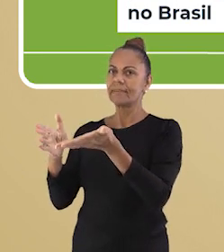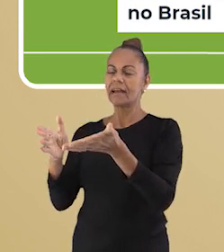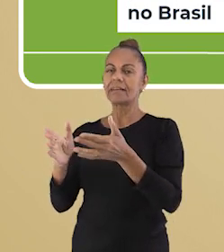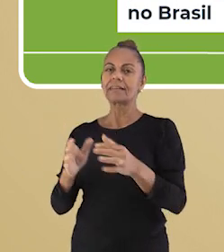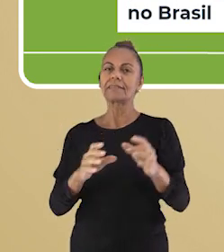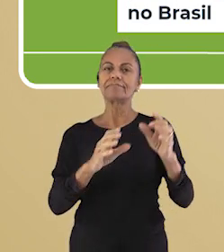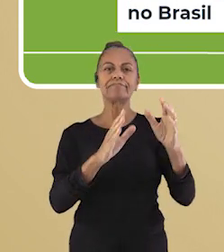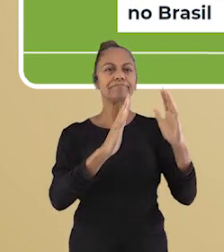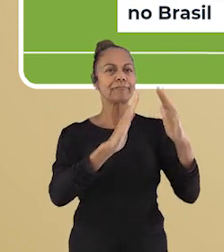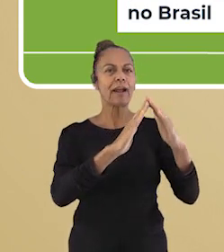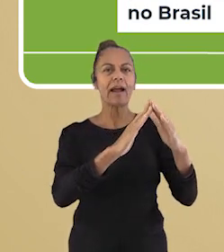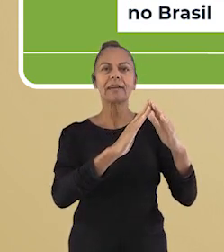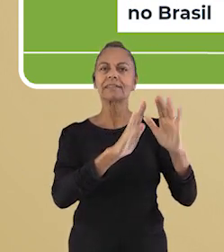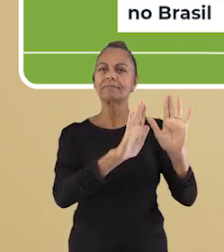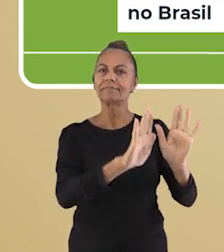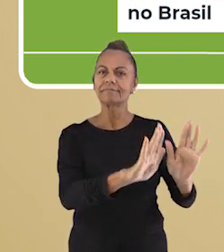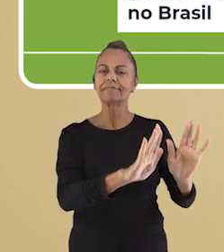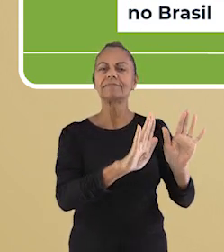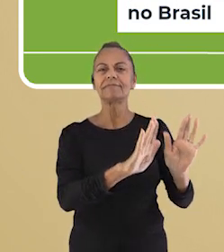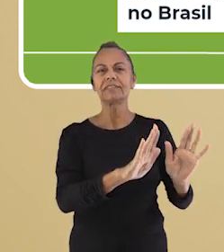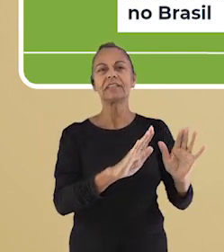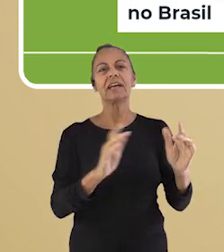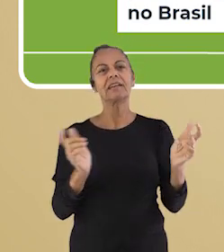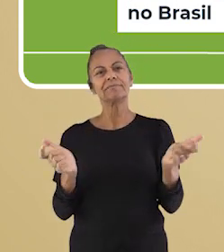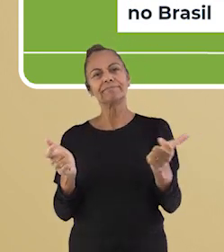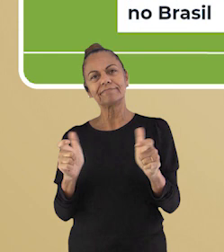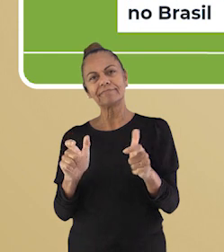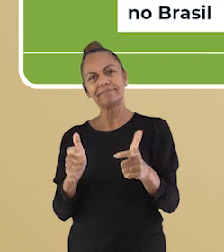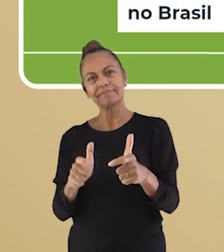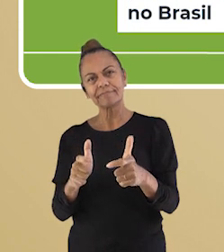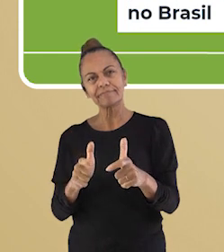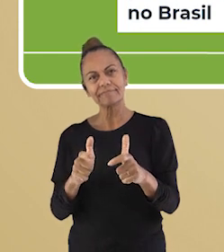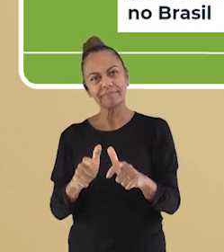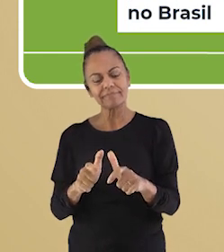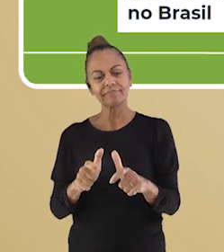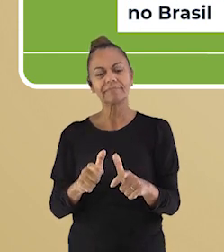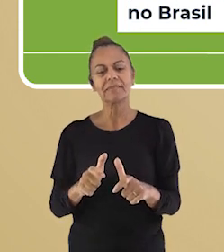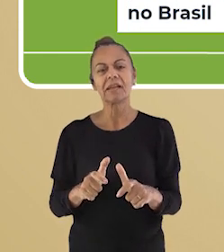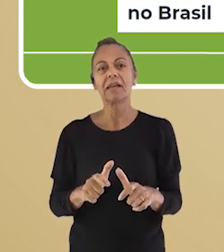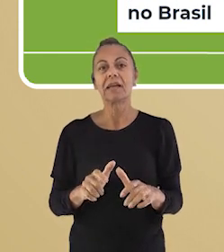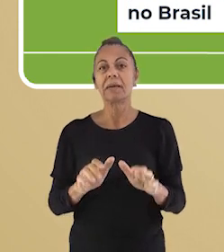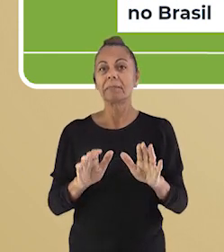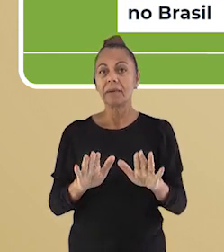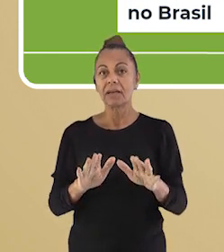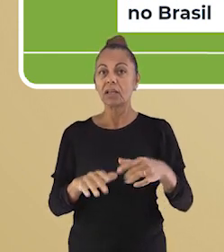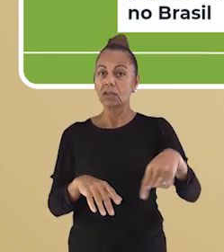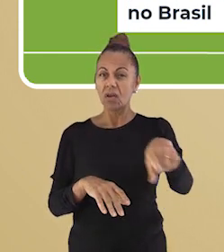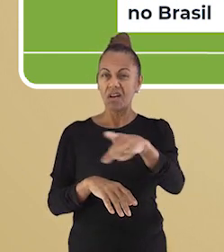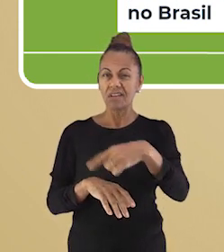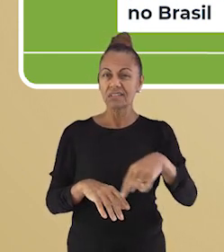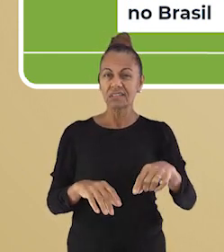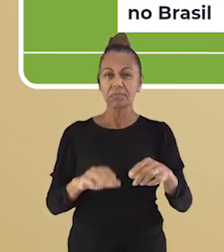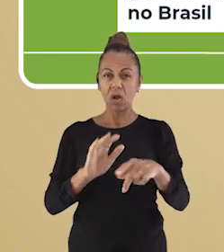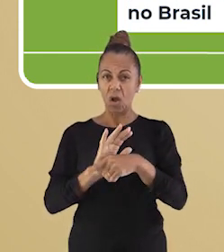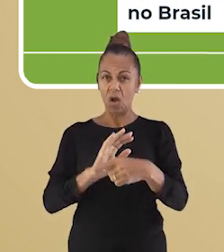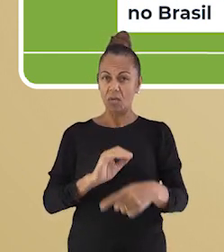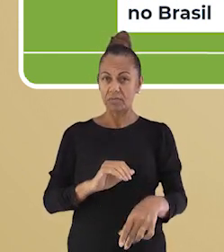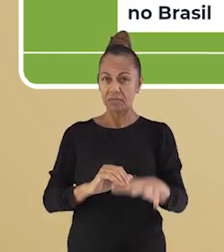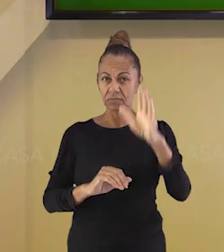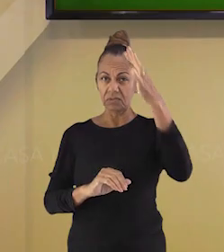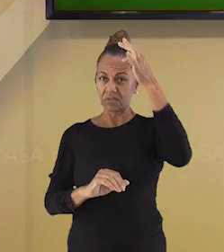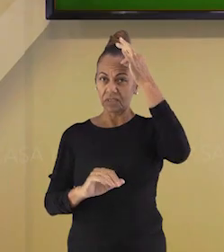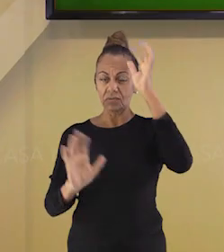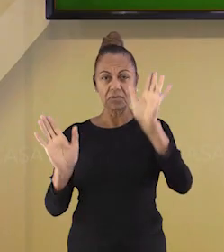fazer o isolamento social para evitar o contágio pelo vírus, essa continuidade provavelmente ficou